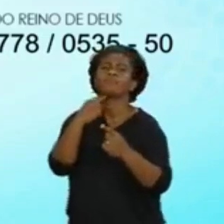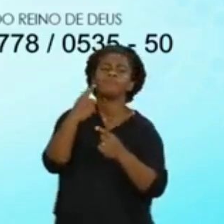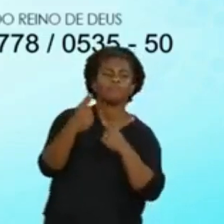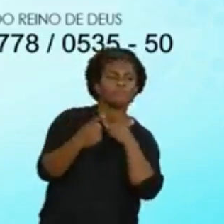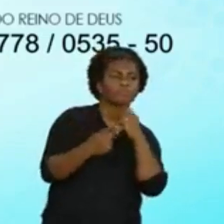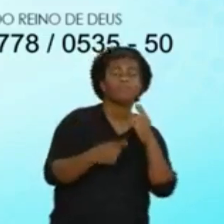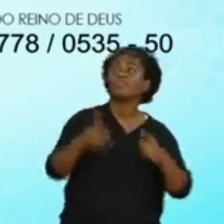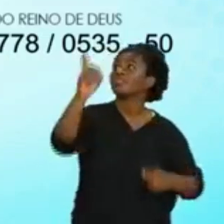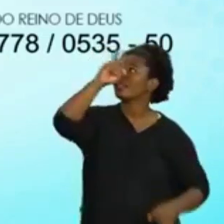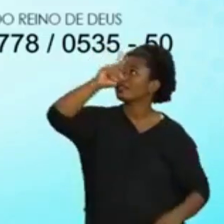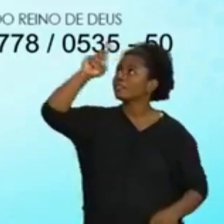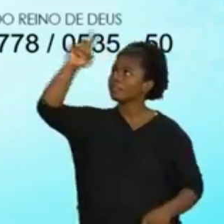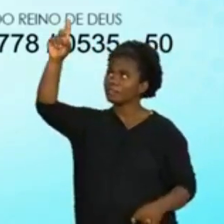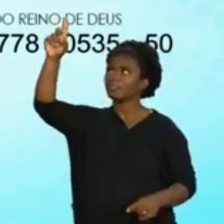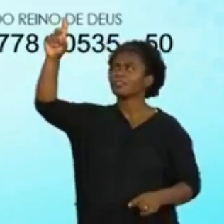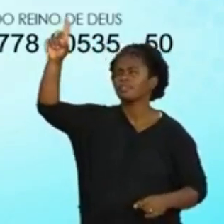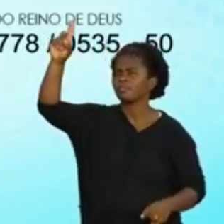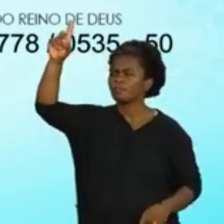duvidar.